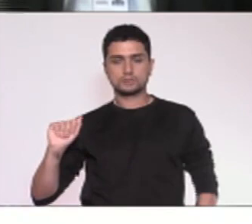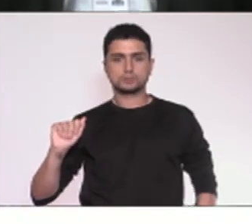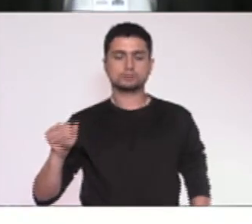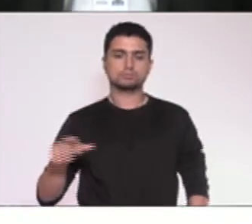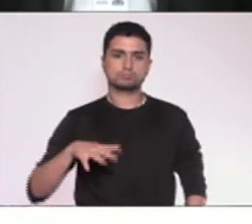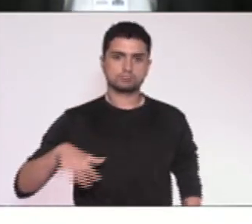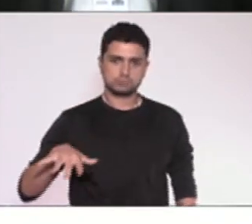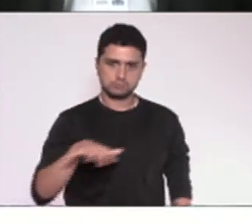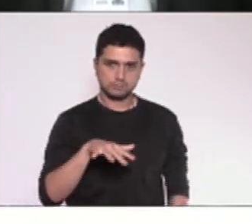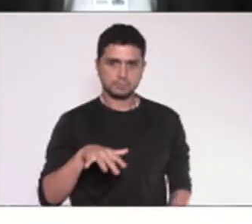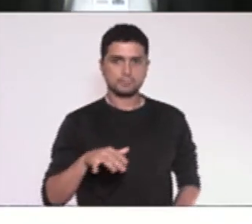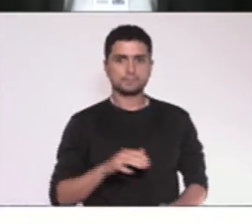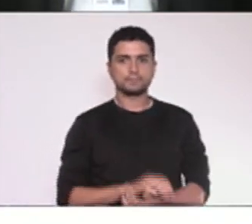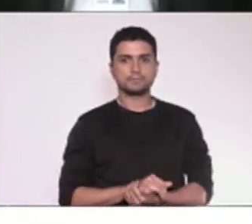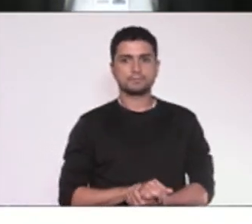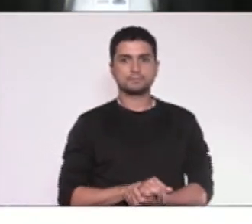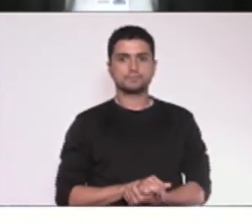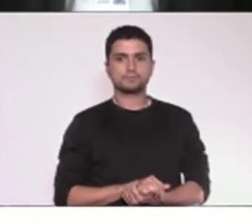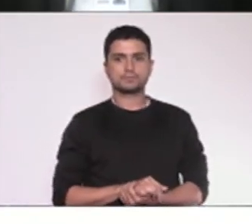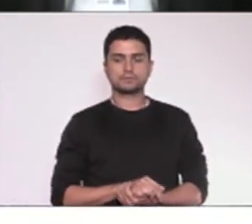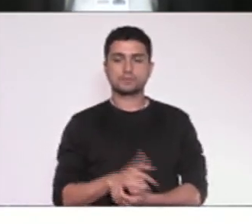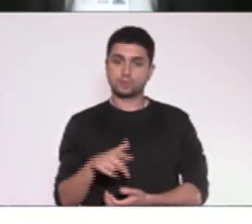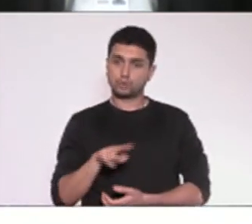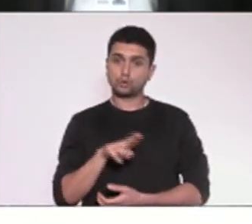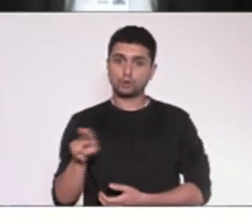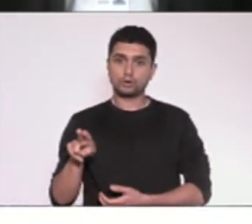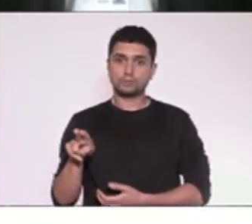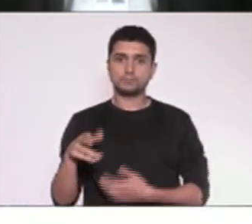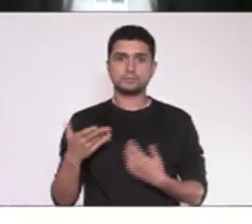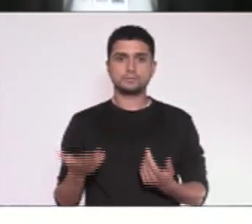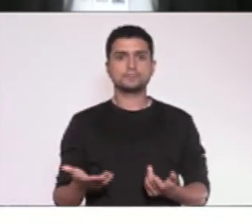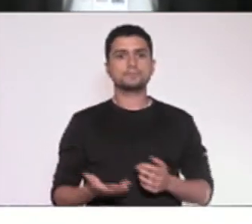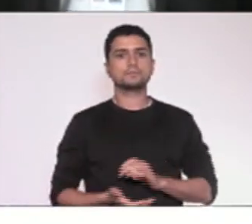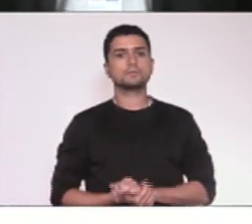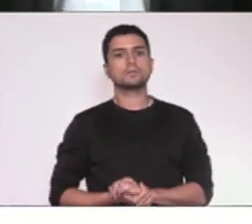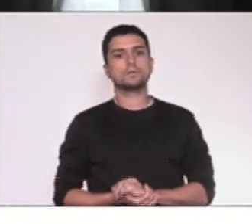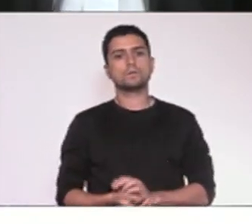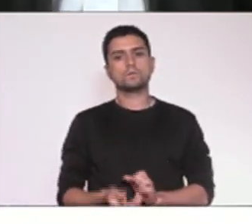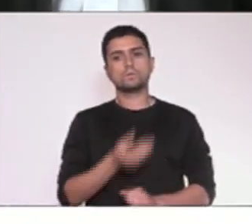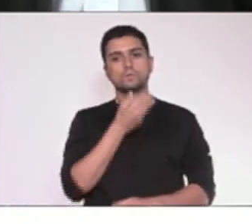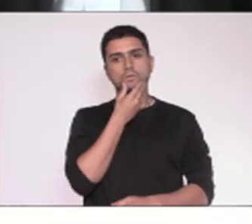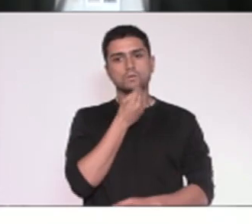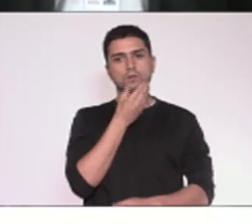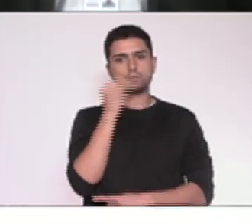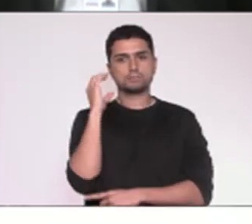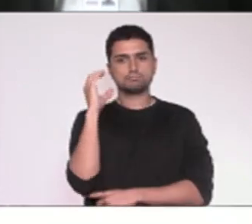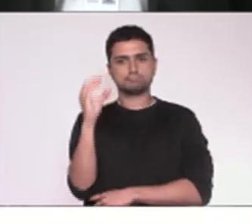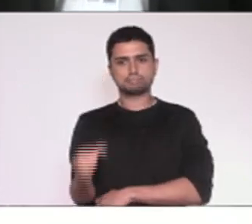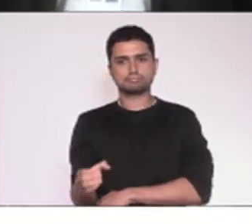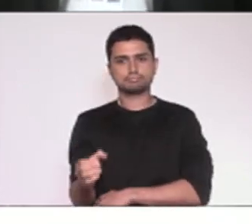Por isso que recebe esse nome. Ele recebeu a sentença dele em